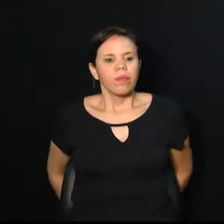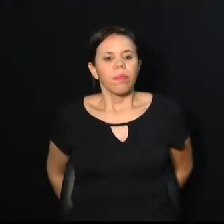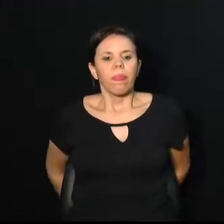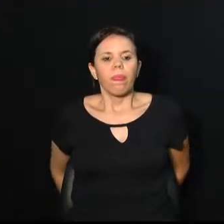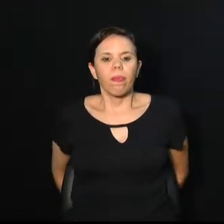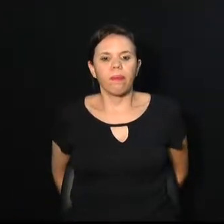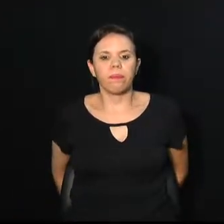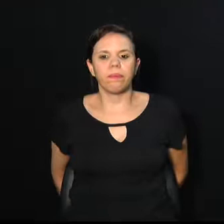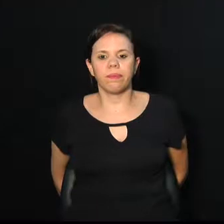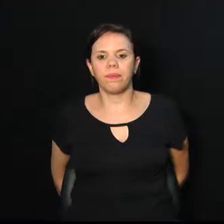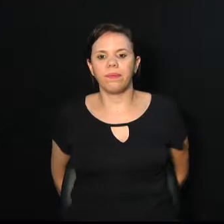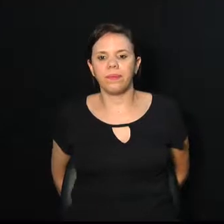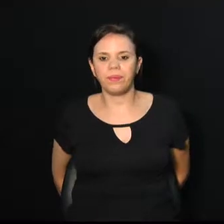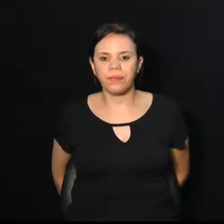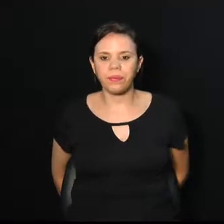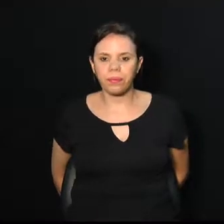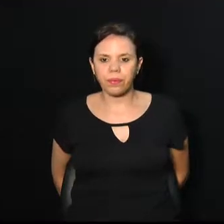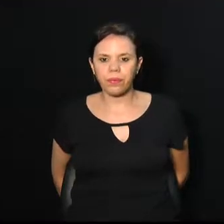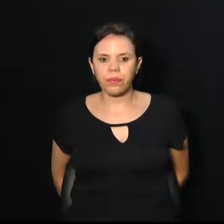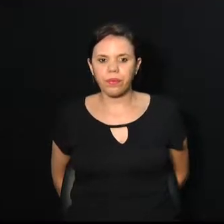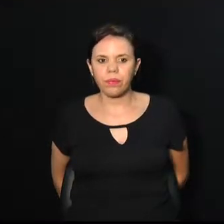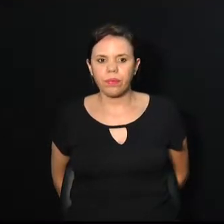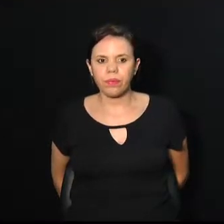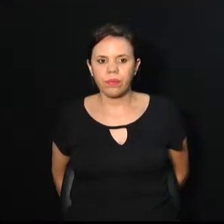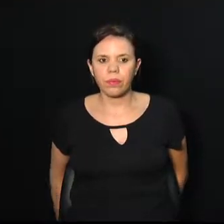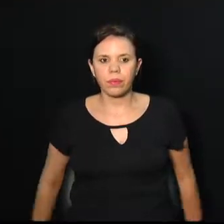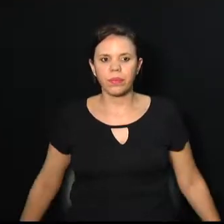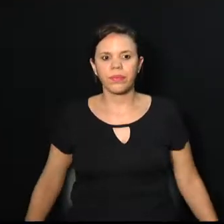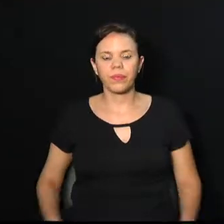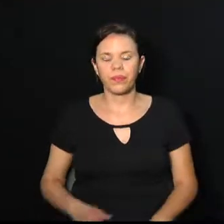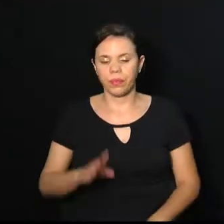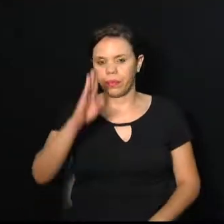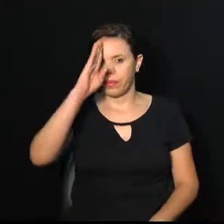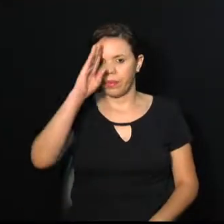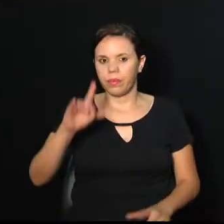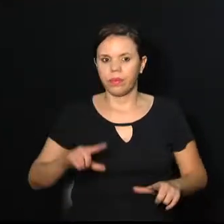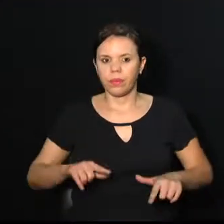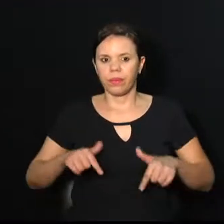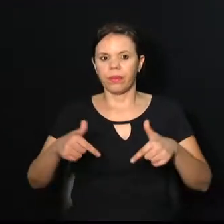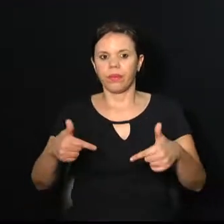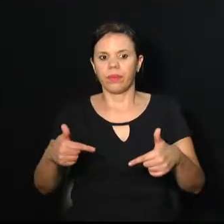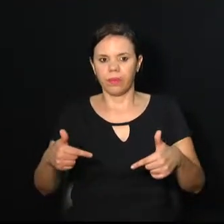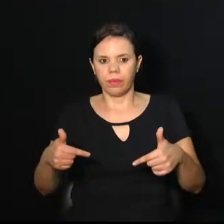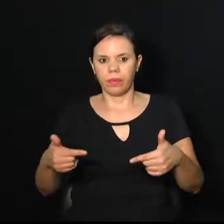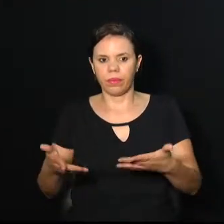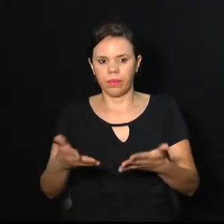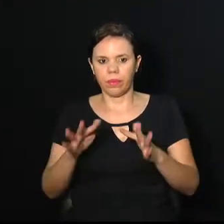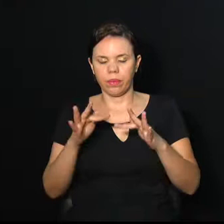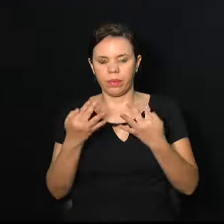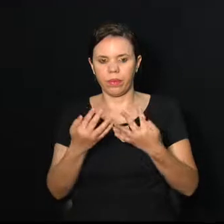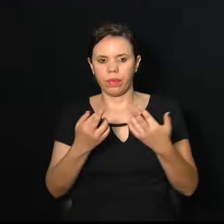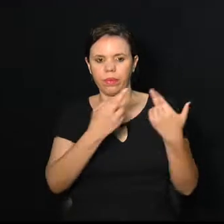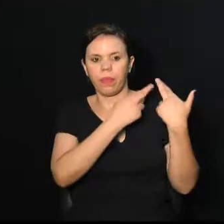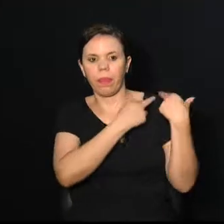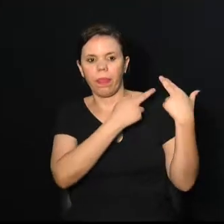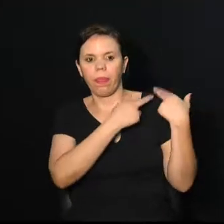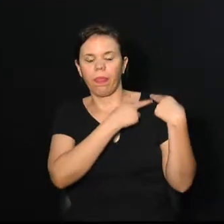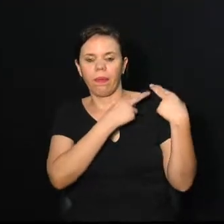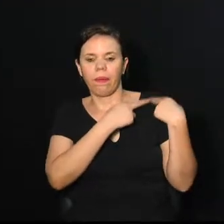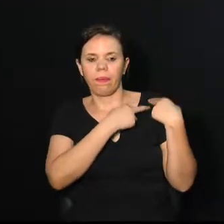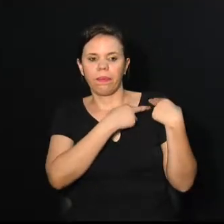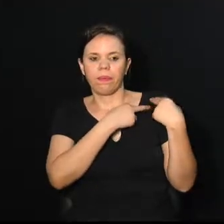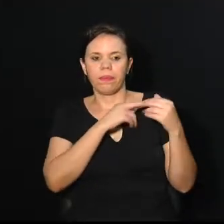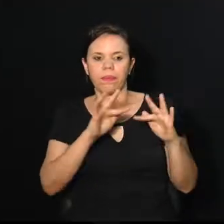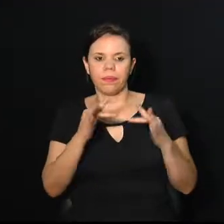E aí eu venho falar das principais ações, né? A gente traz a família para a responsabilização,